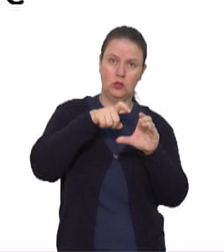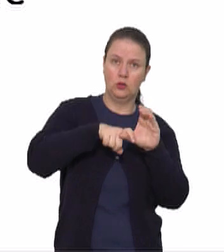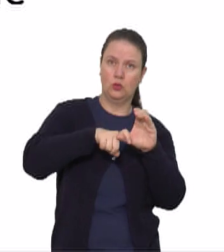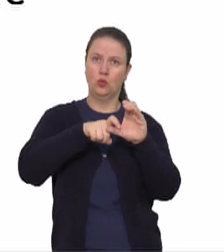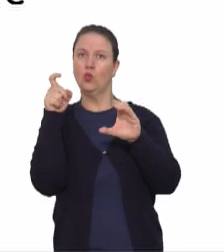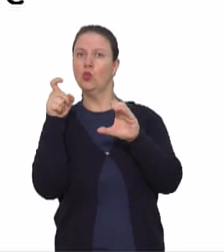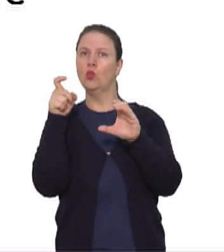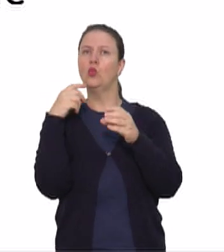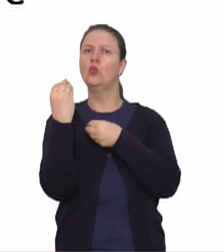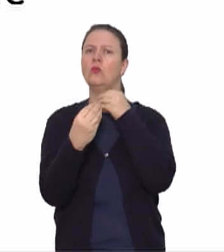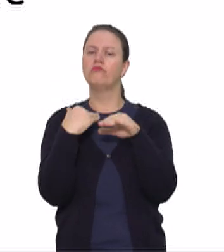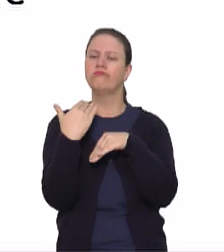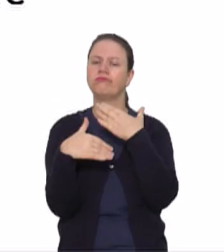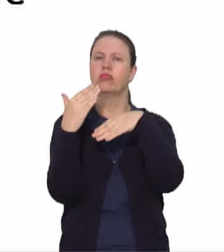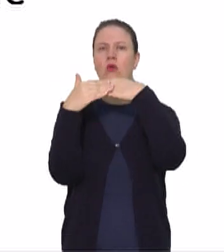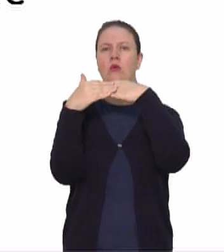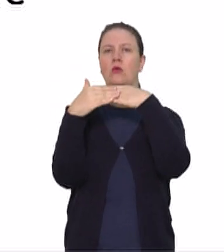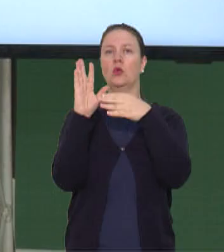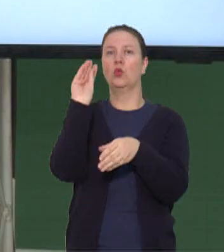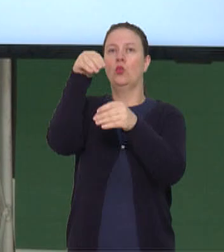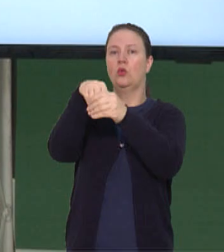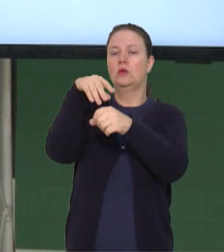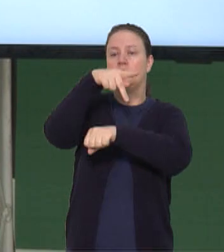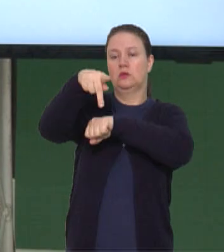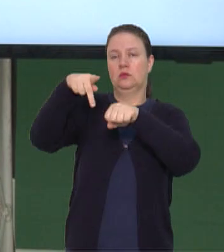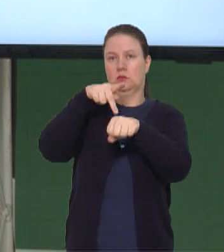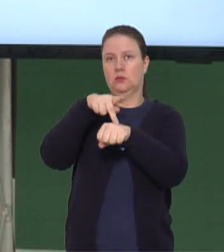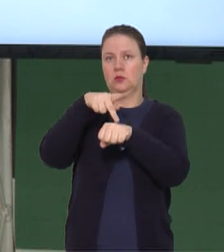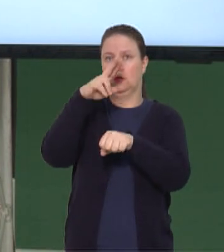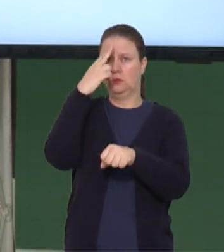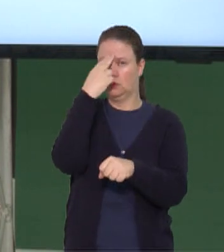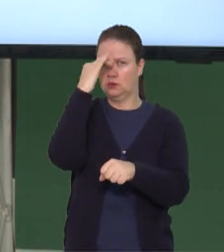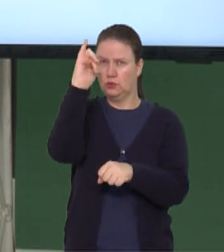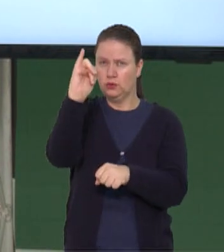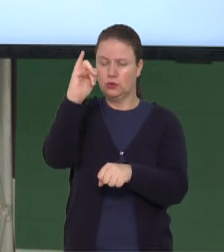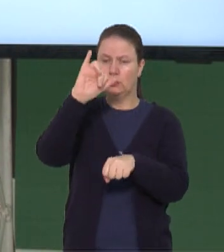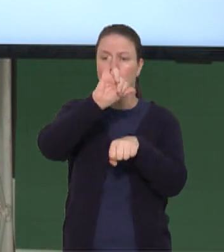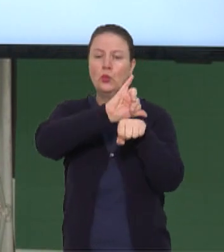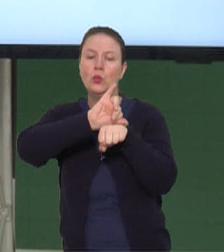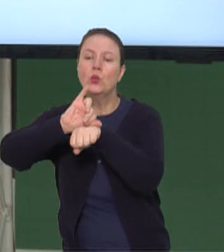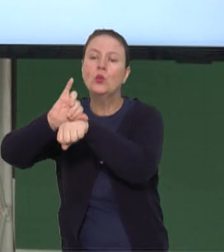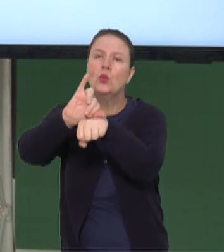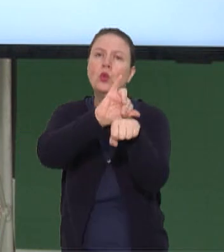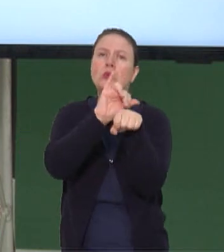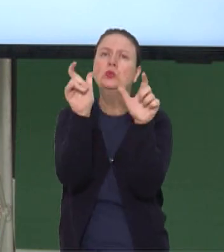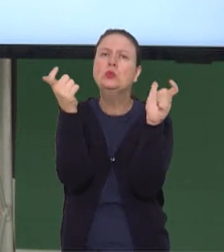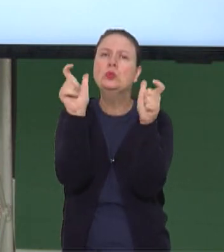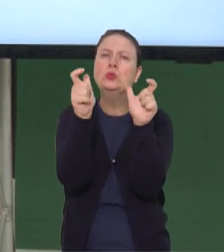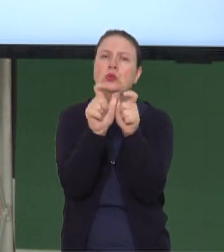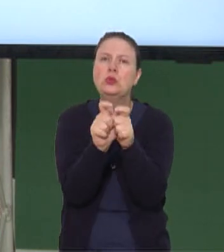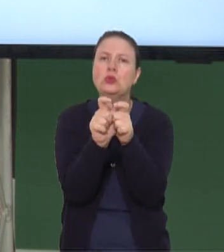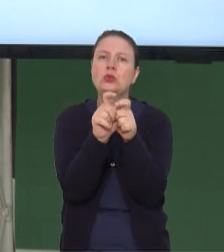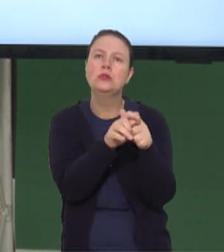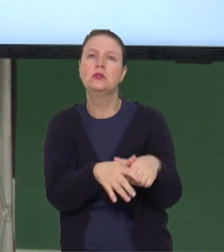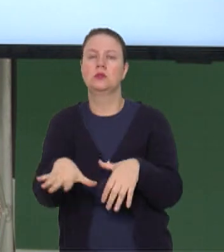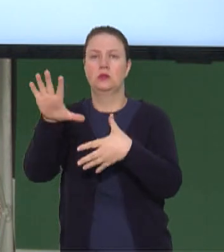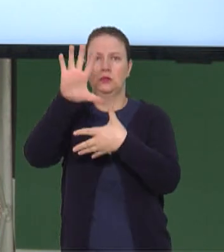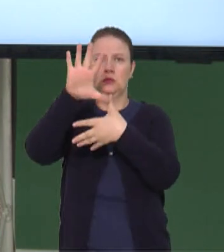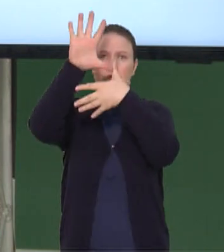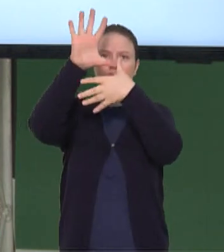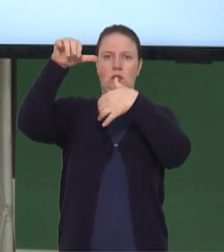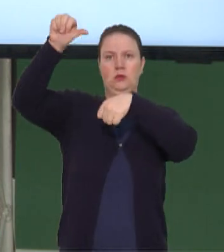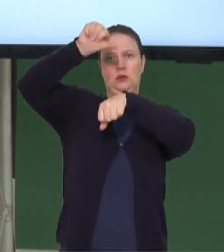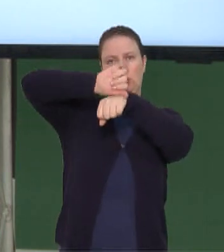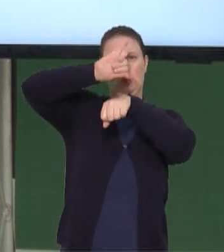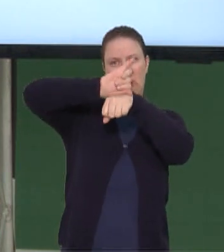esse processo aí dentro do Haiti, que é uma ilha bem pequenininha ali localizada na América Central, tá?